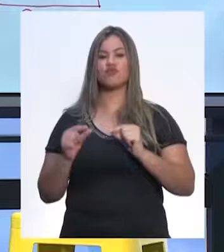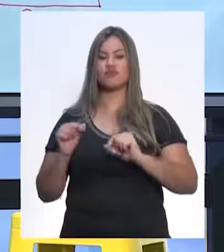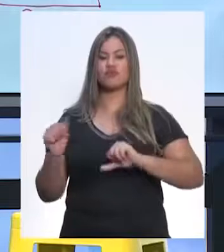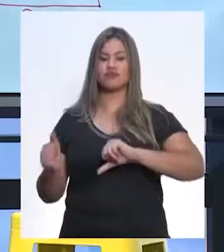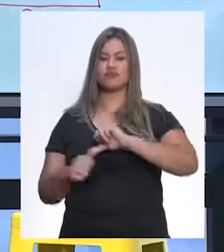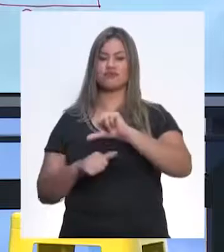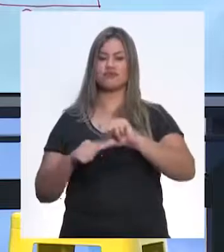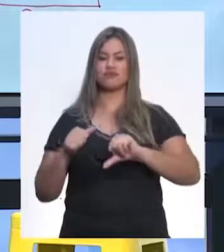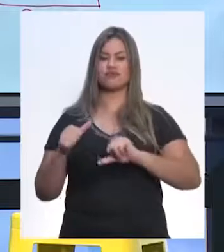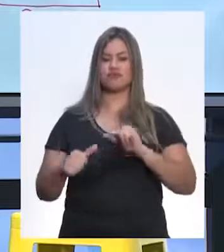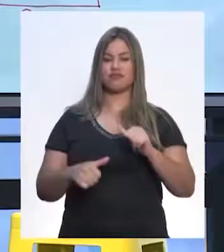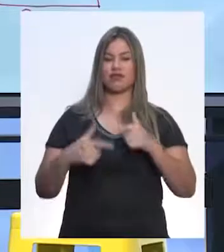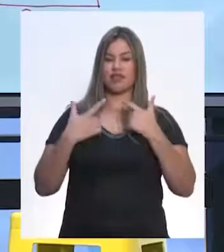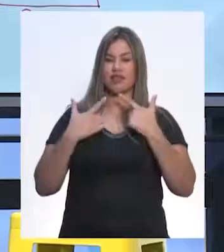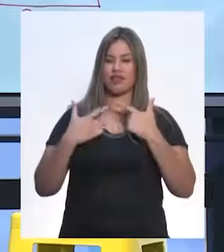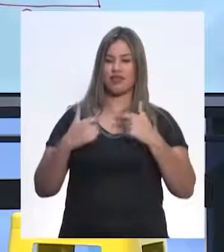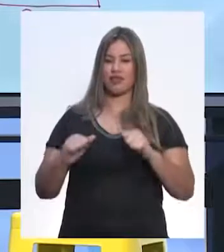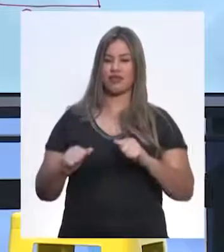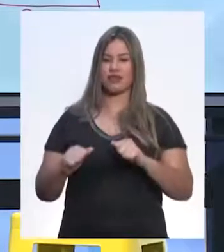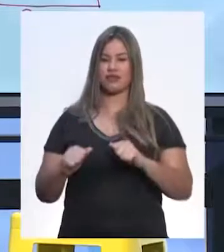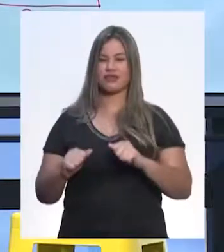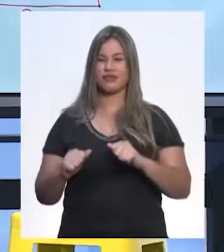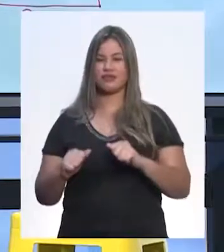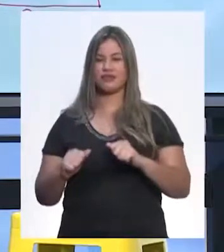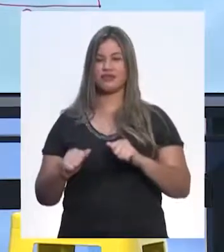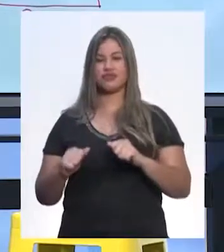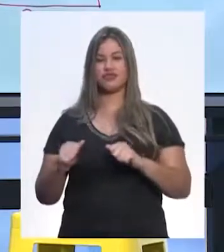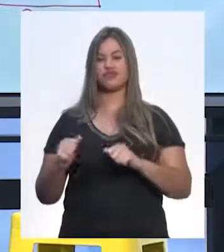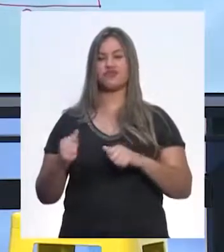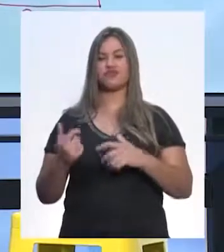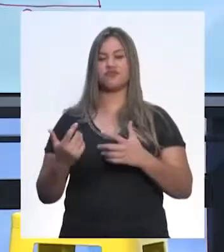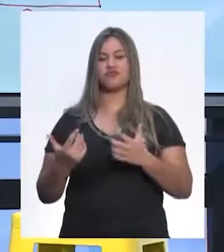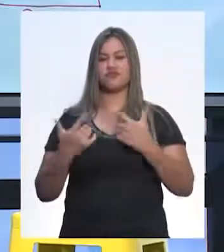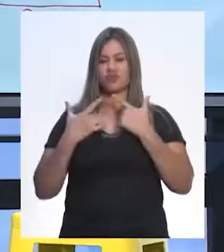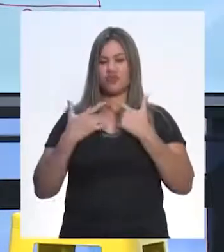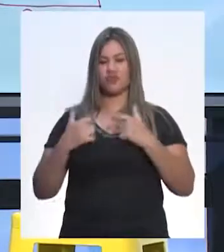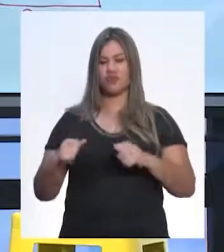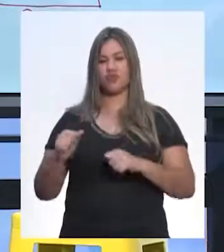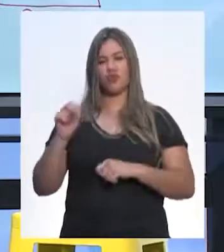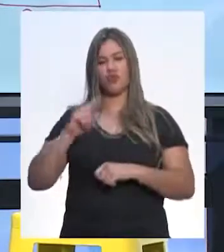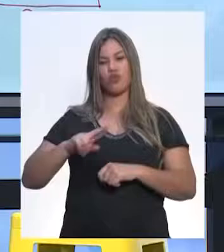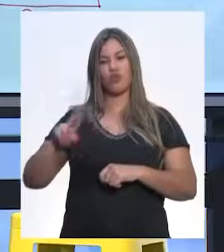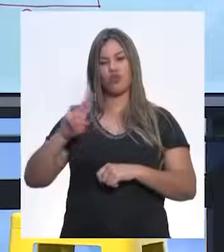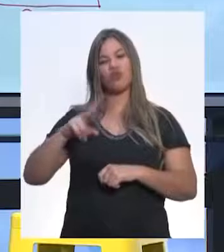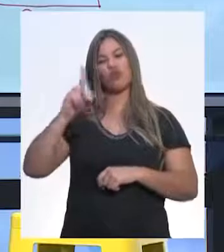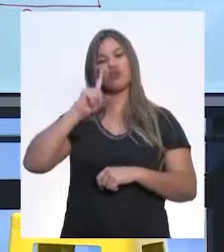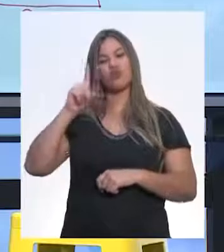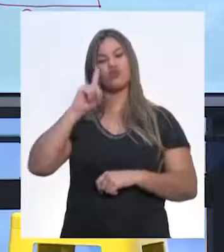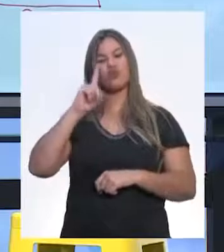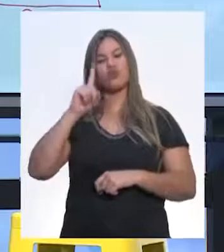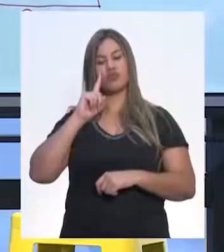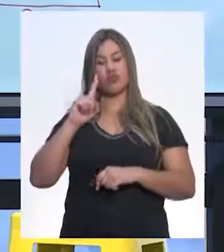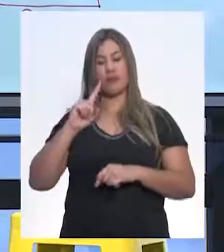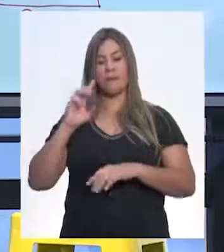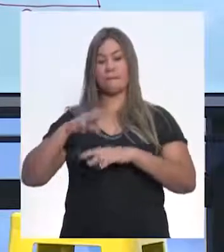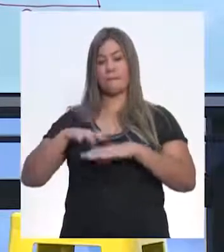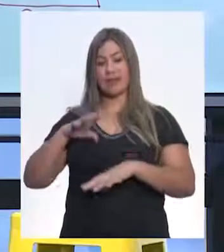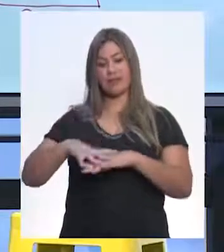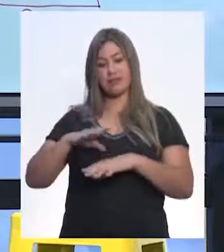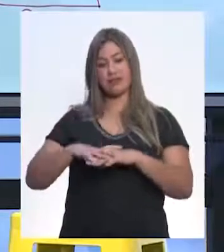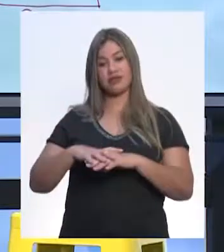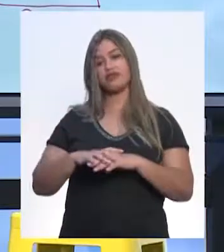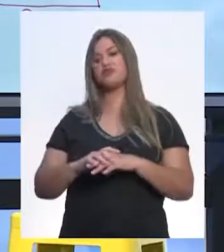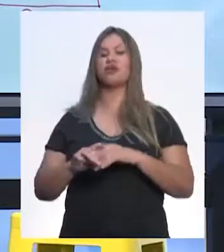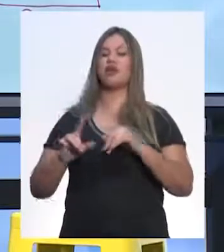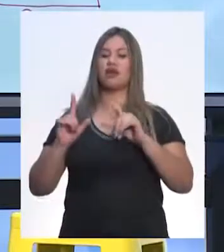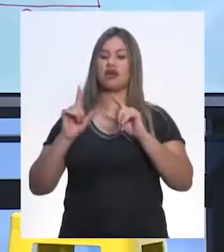Transformar da linguagem materna, né, que é a ideia da linguagem usual, que é a situação do problema, para a